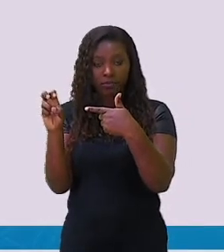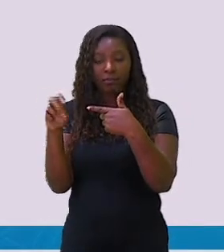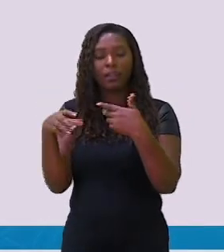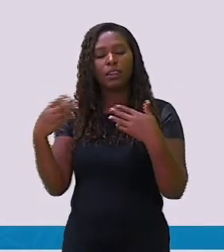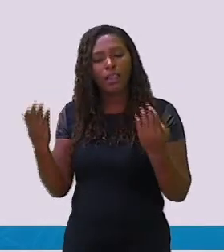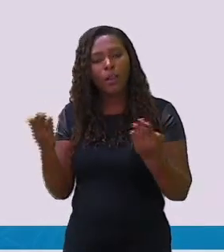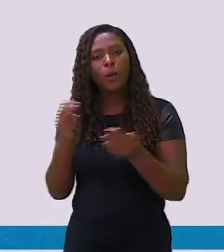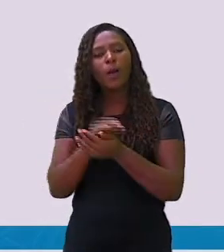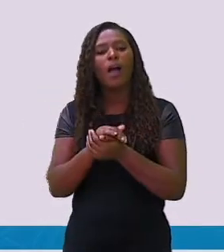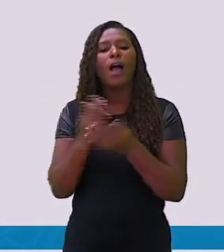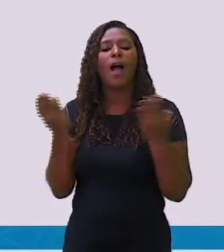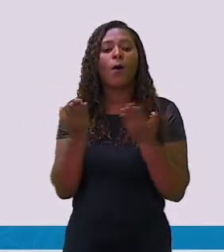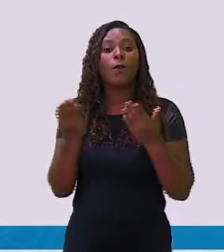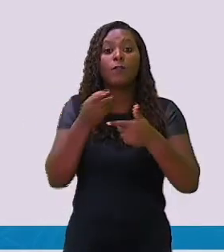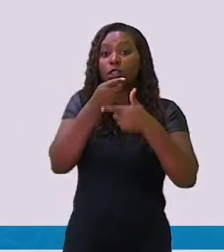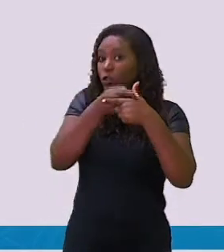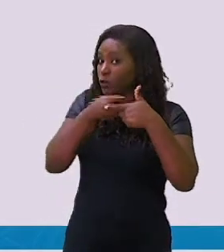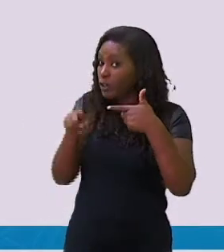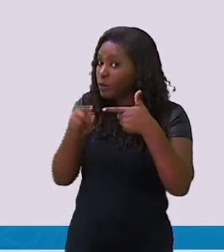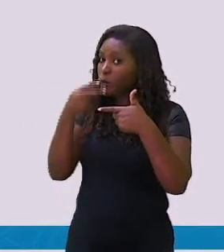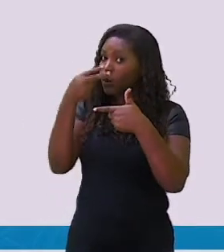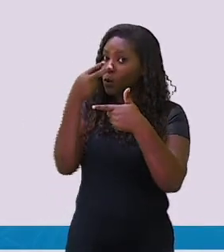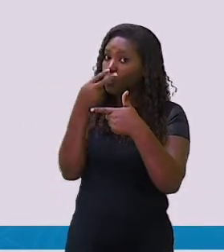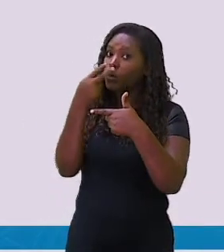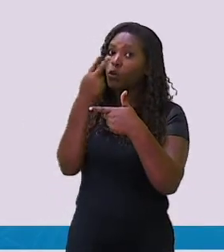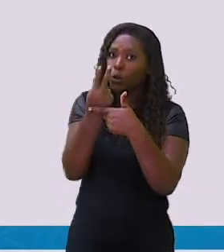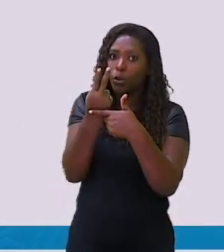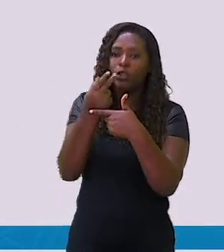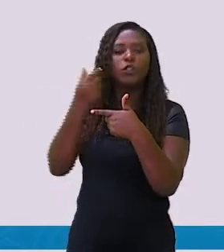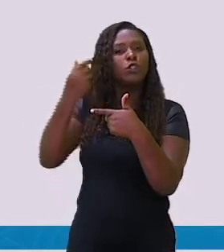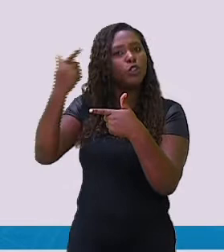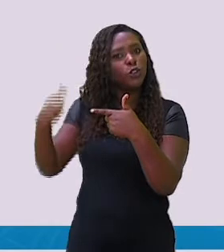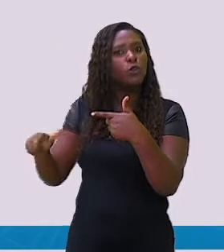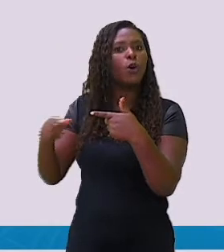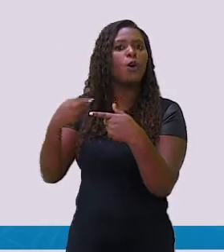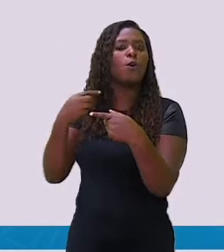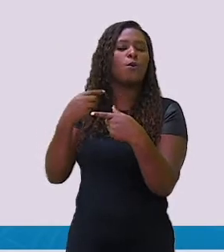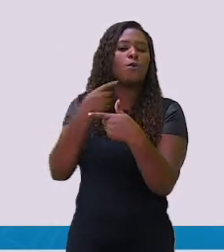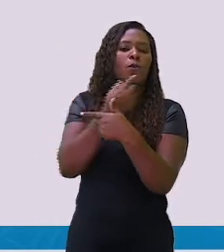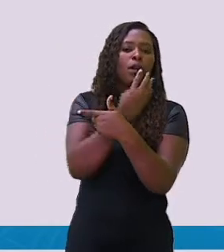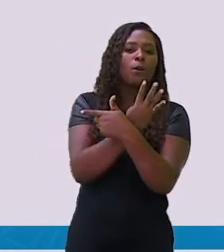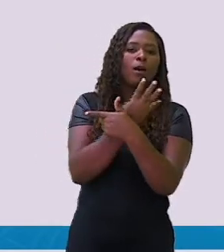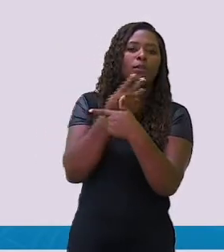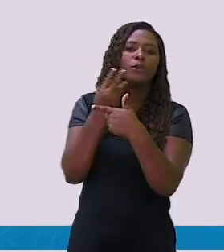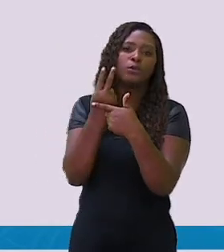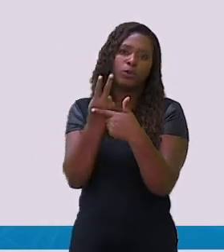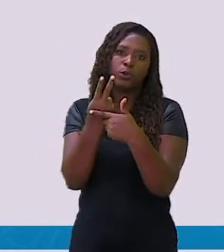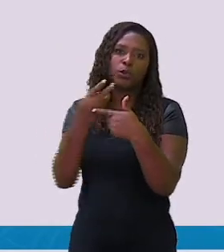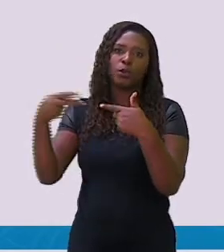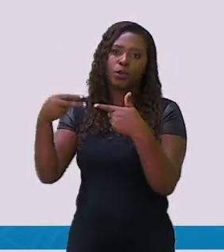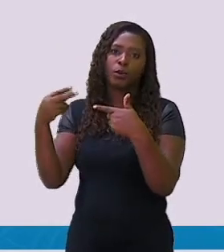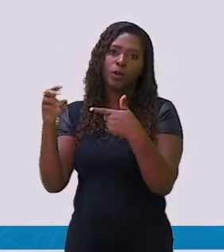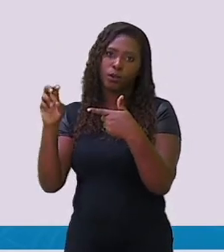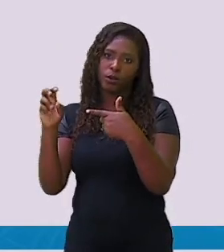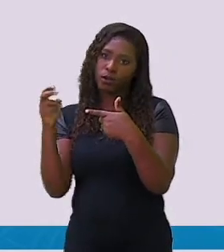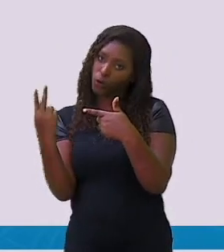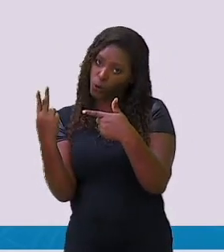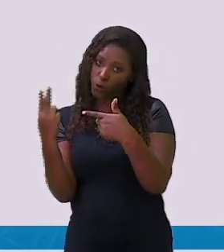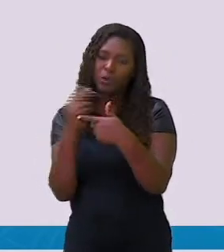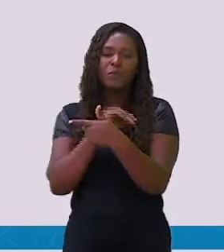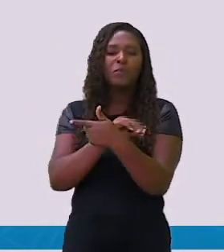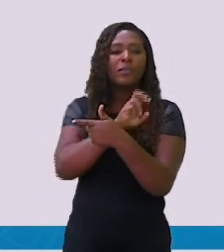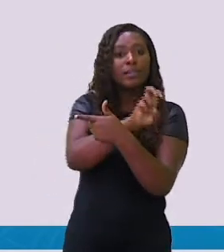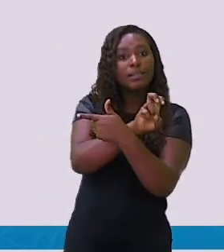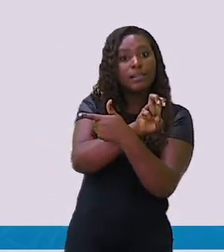e agora nós vamos dividir novamente por dois porque 4 / 2 25 não divide por